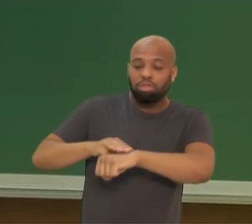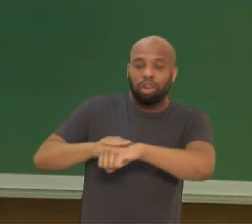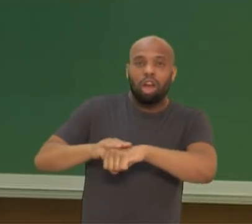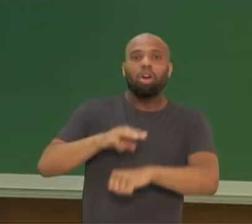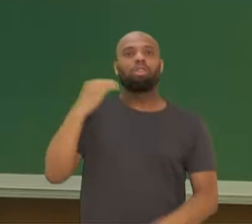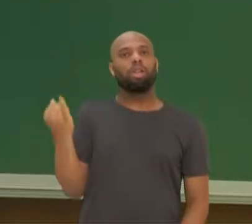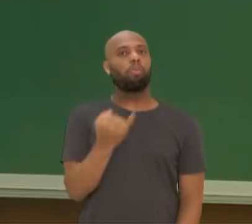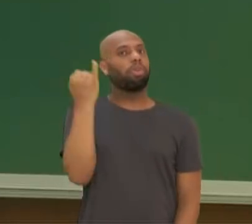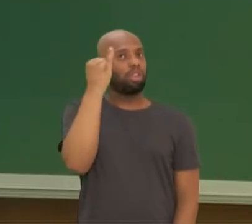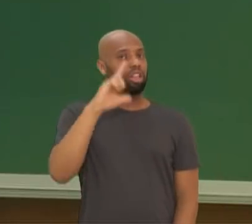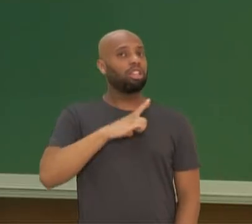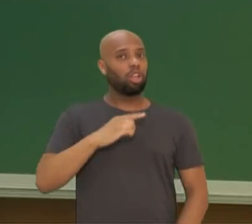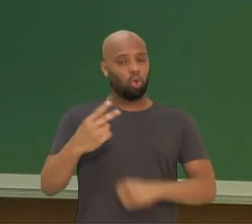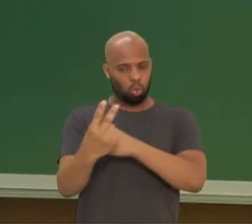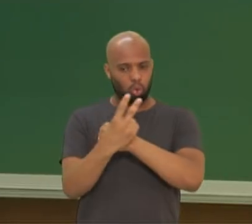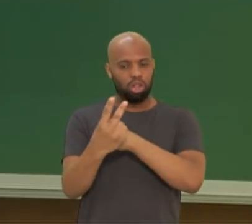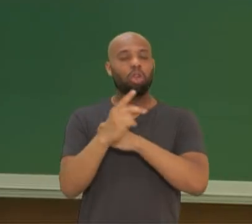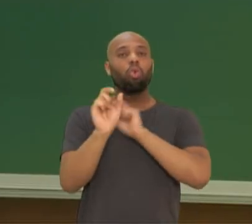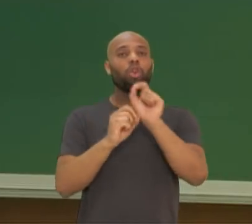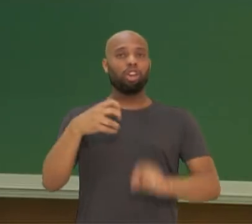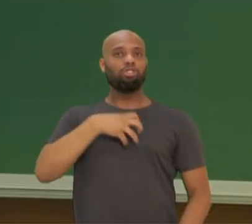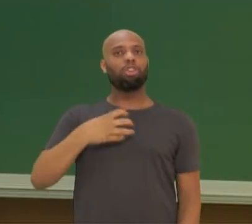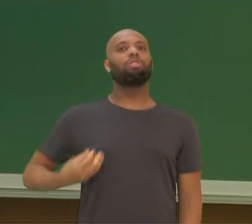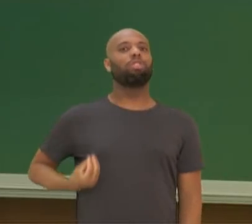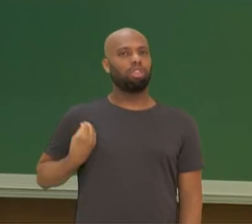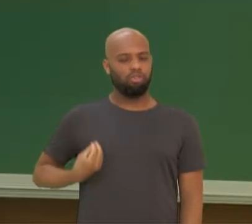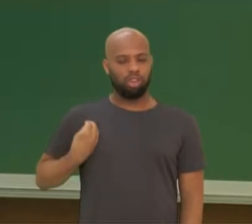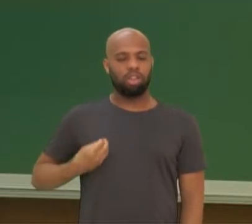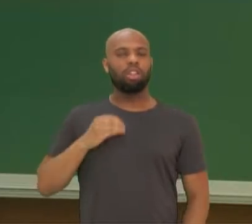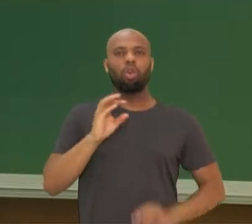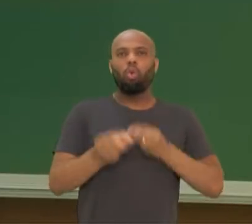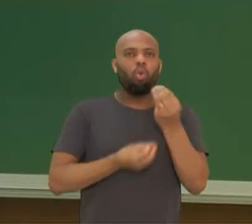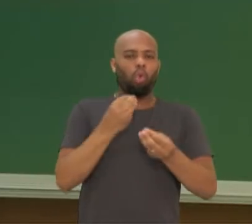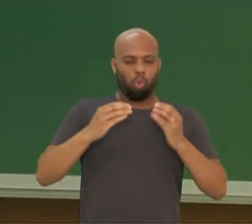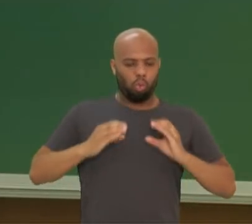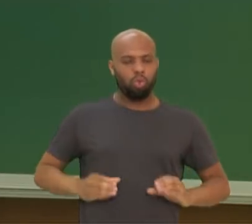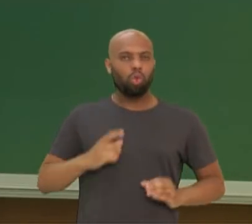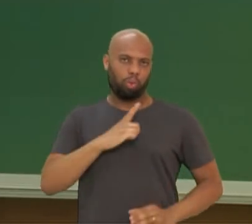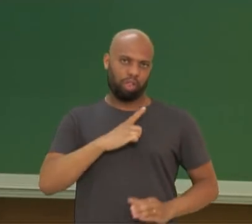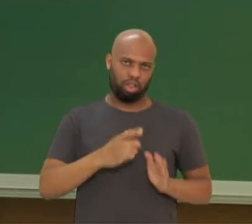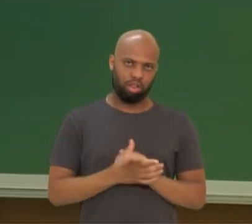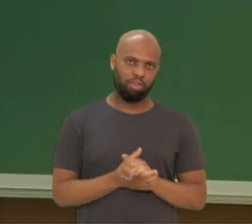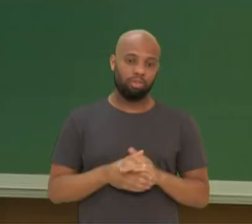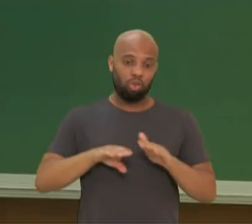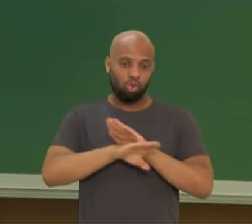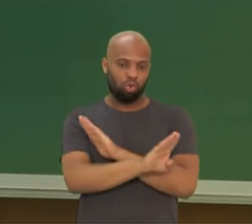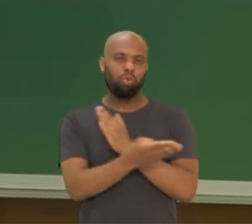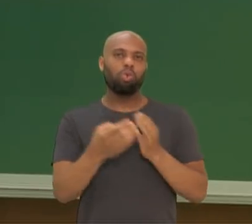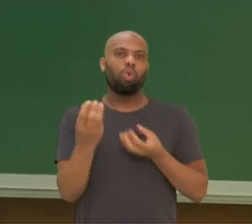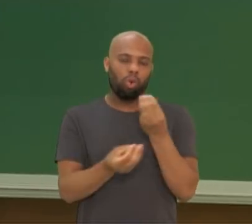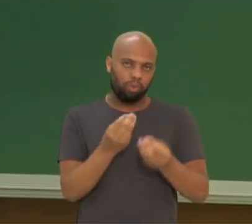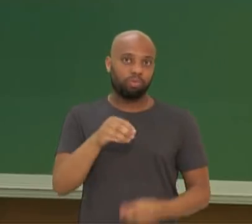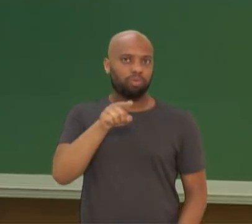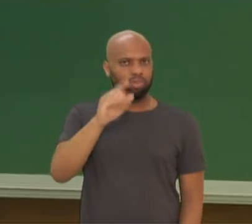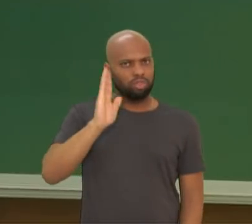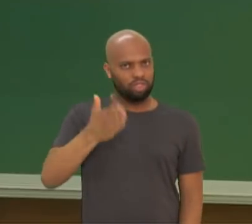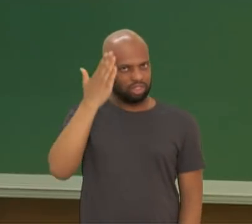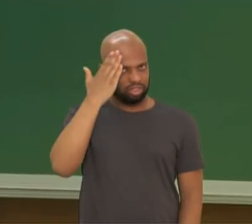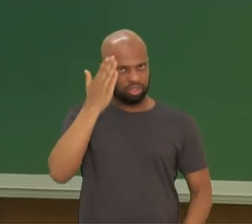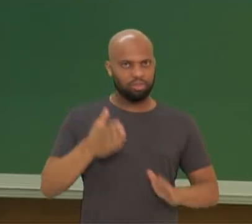a gente precisa cuidar do nosso estilo de vida, dos nossos hábitos, né? E aí a gente já falou como fazer isso, vocês já